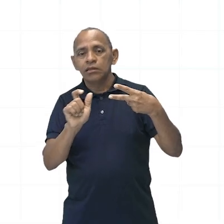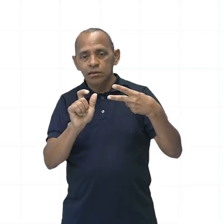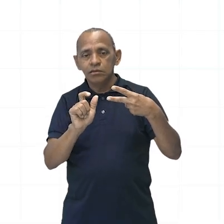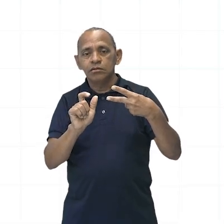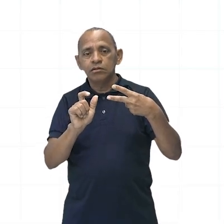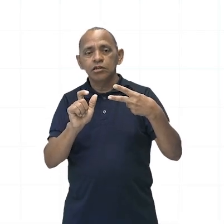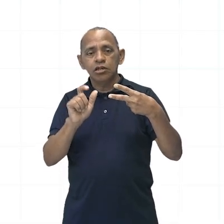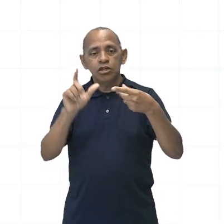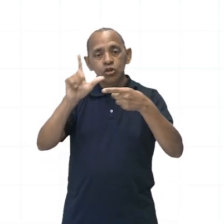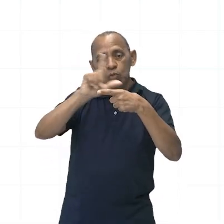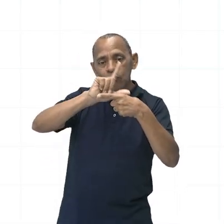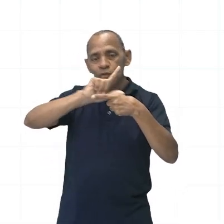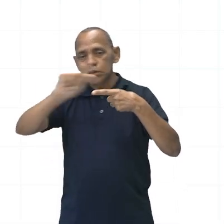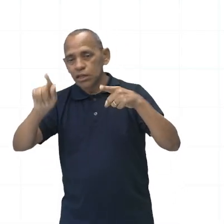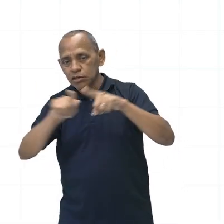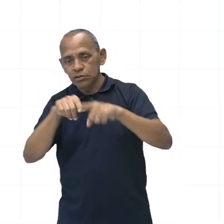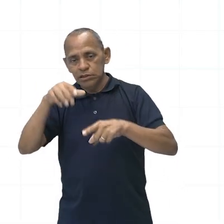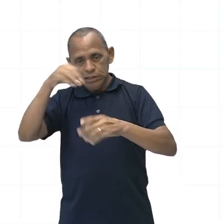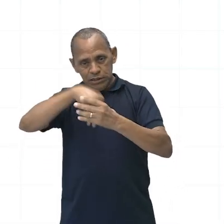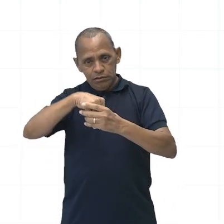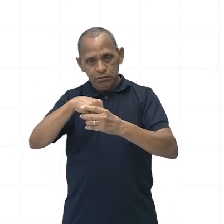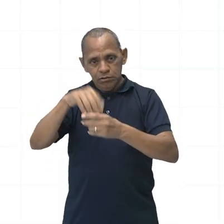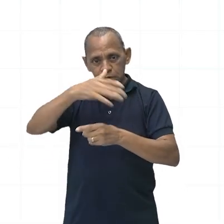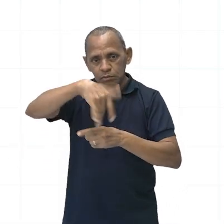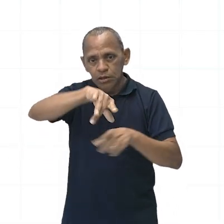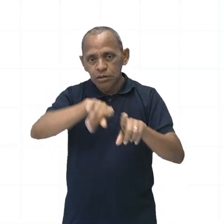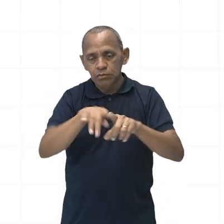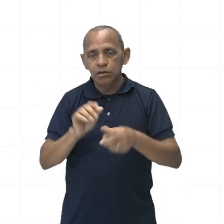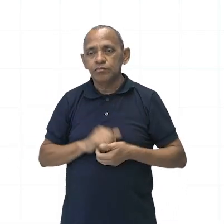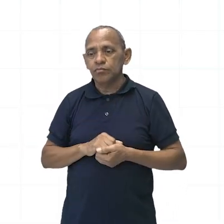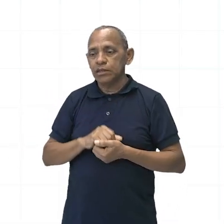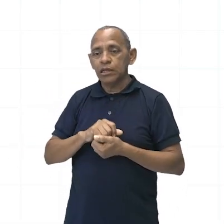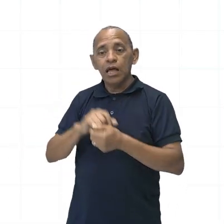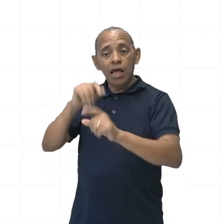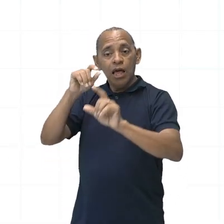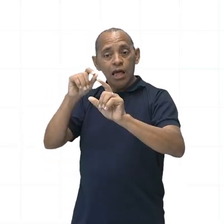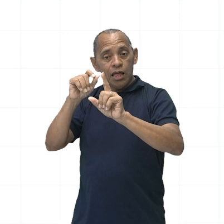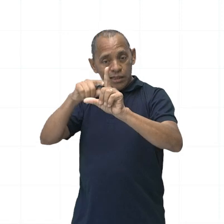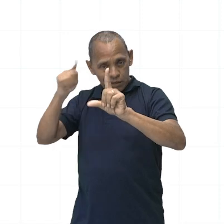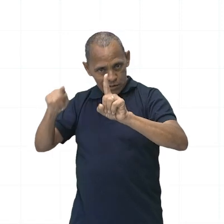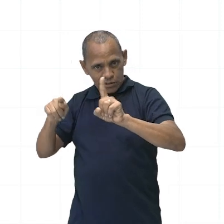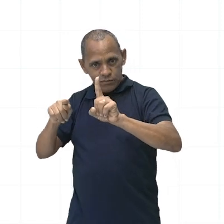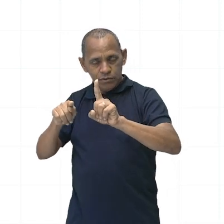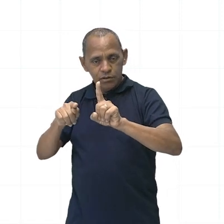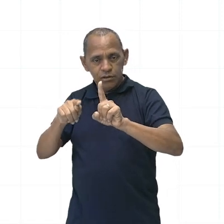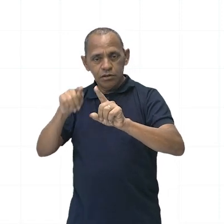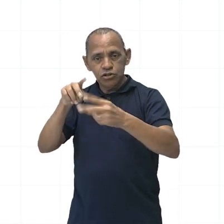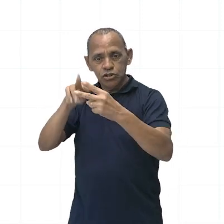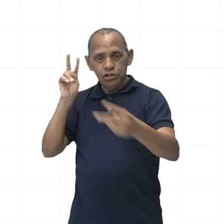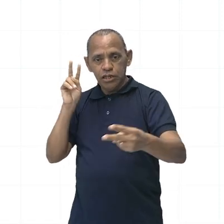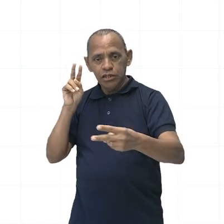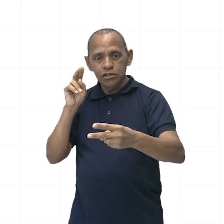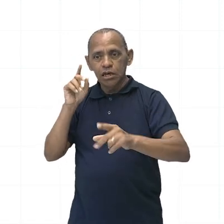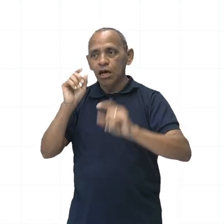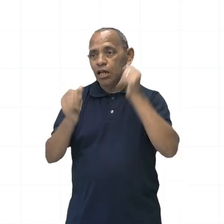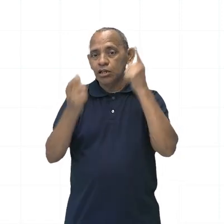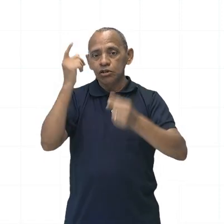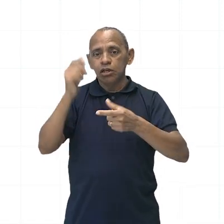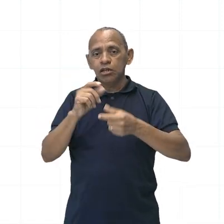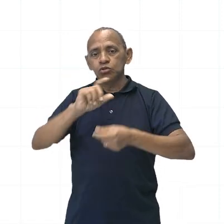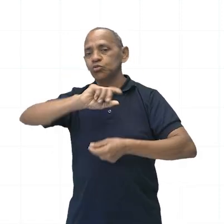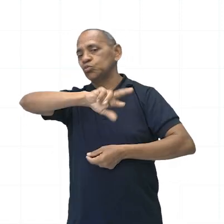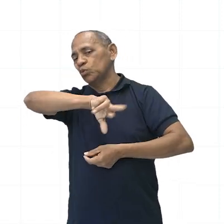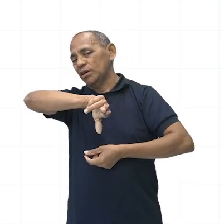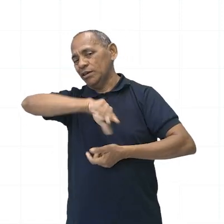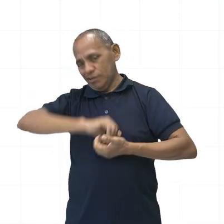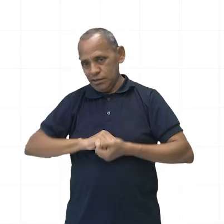uma vantagem dentro do ambiente, a deriva genética ela é totalmente aleatória. Não tem nada a ver com vantagem ou desvantagem.